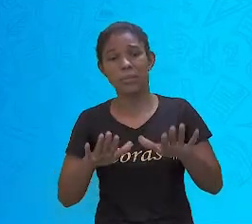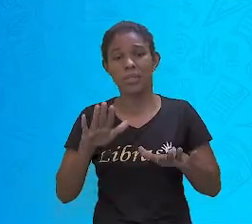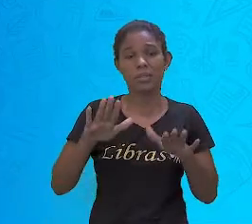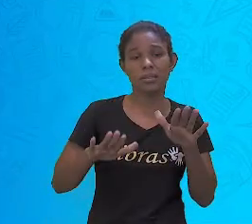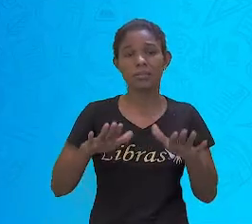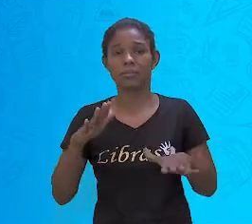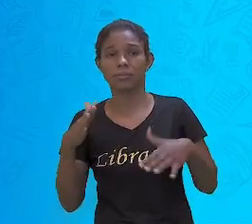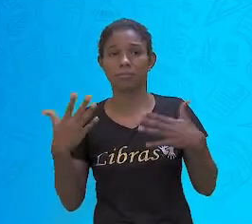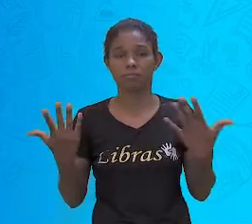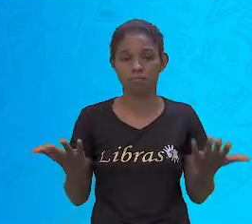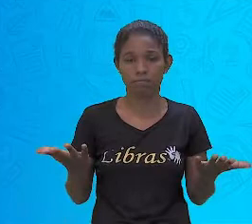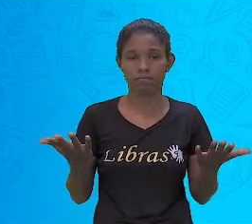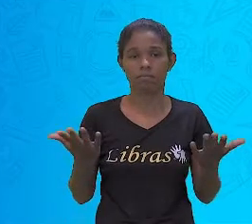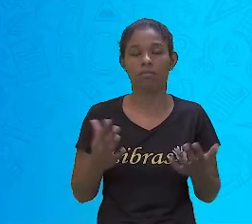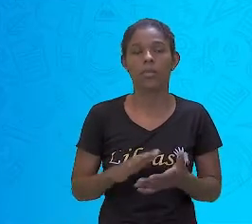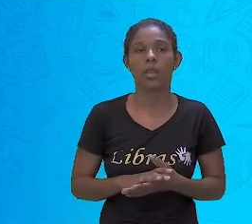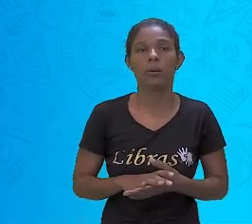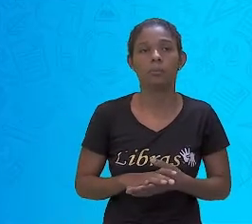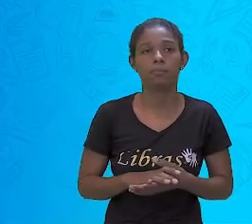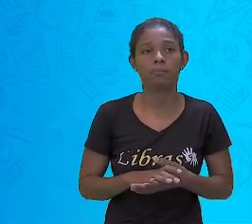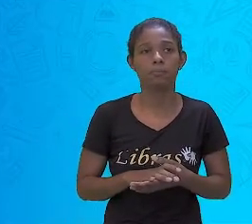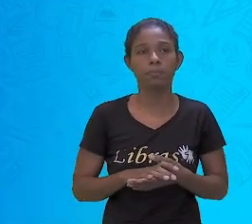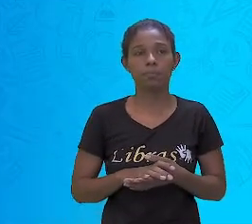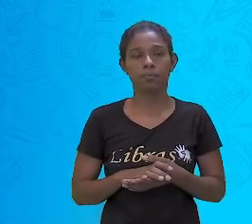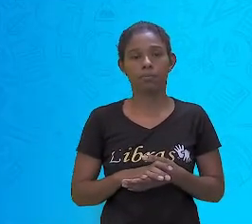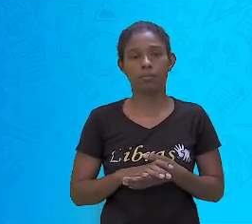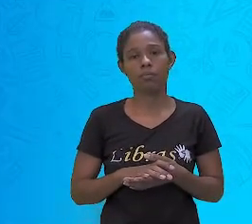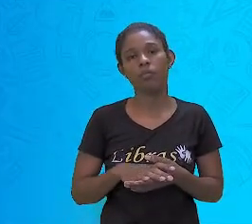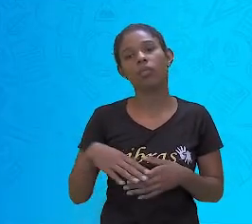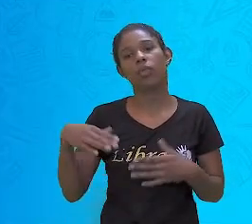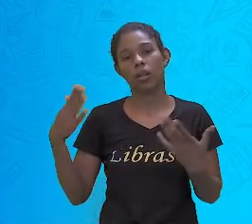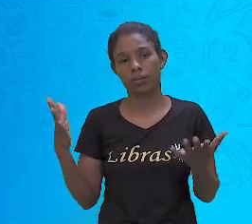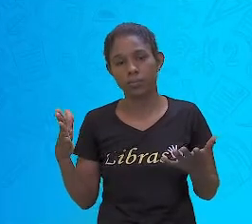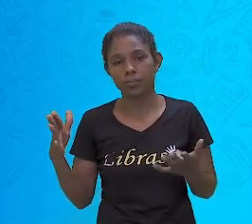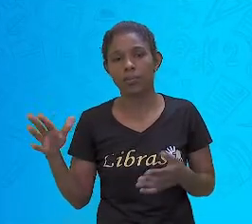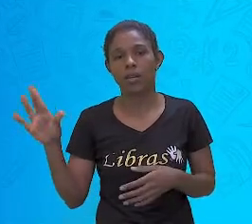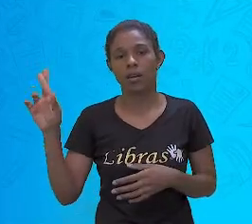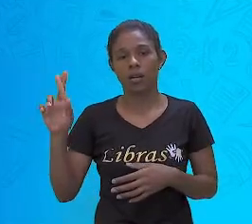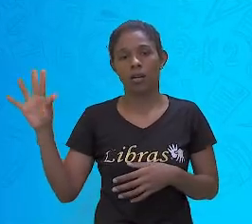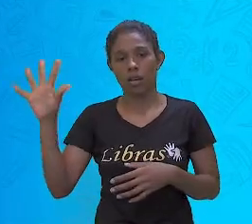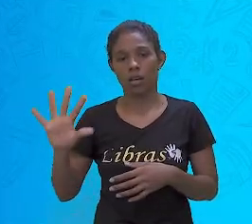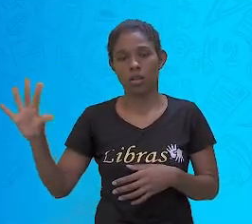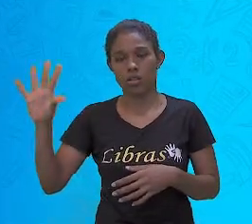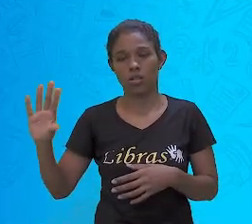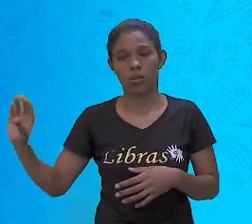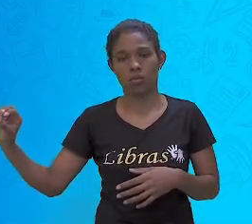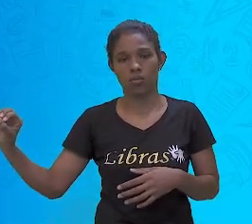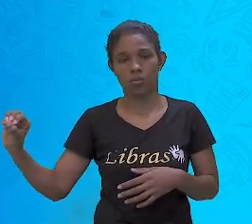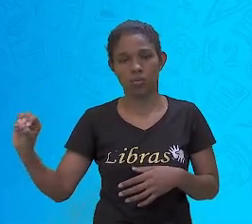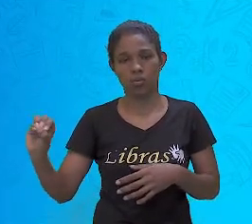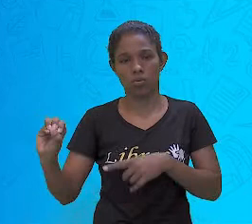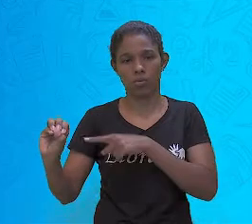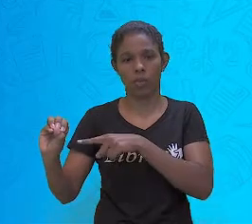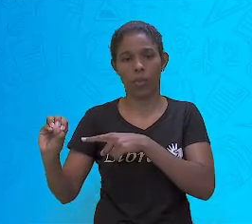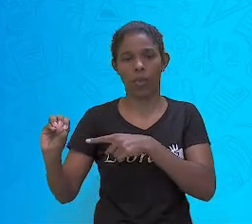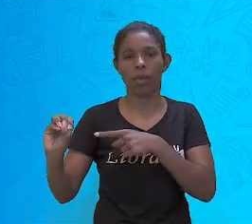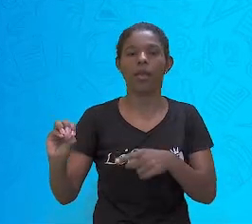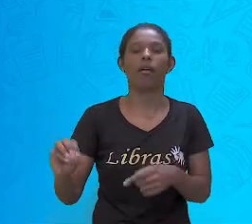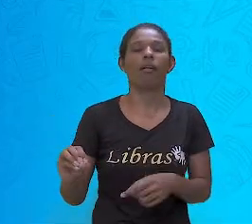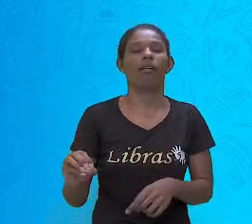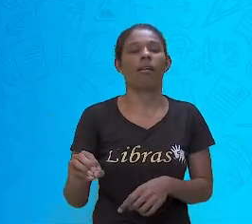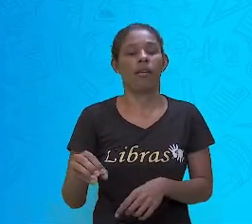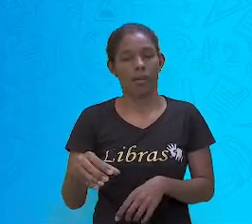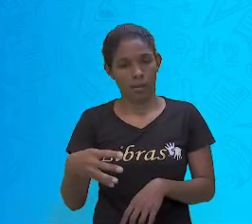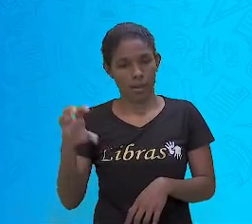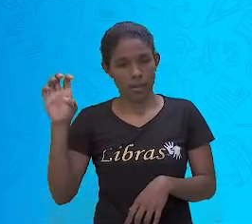e semiárido no centro. A região Centro-Oeste, que possui 3 estados, além do